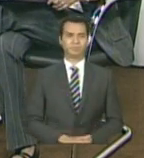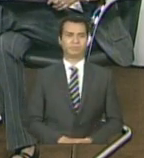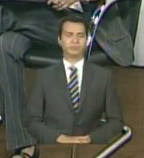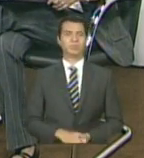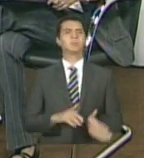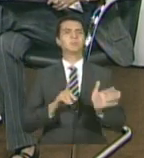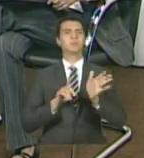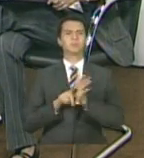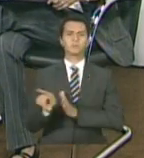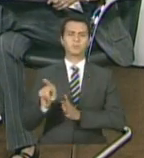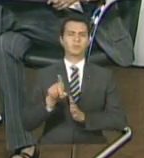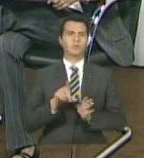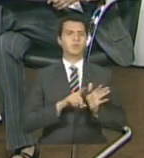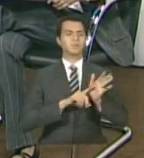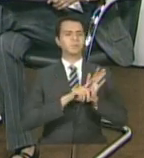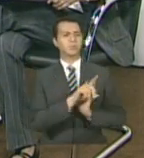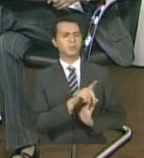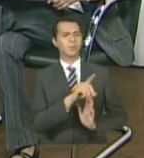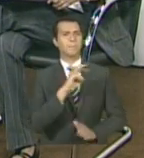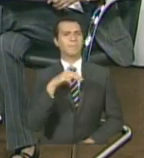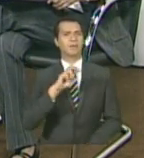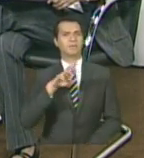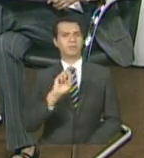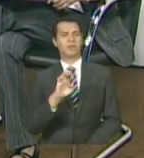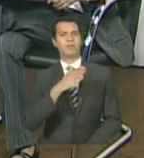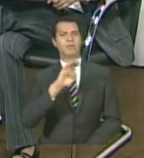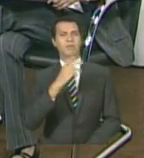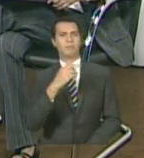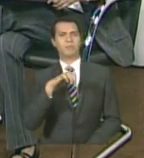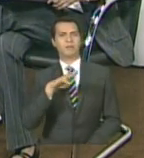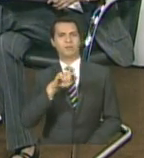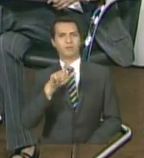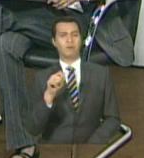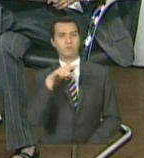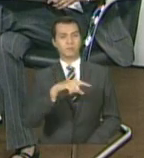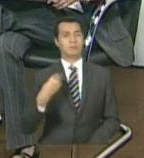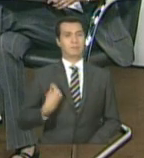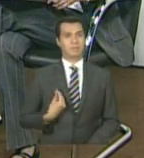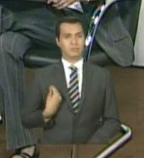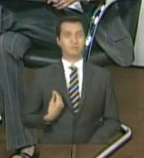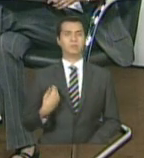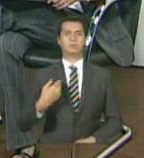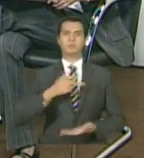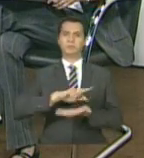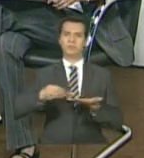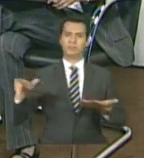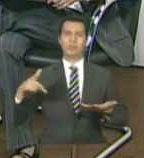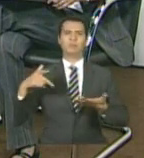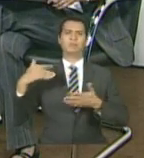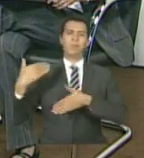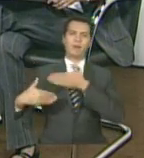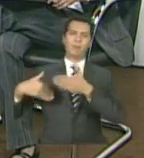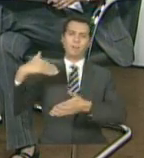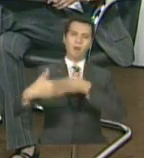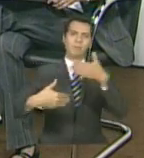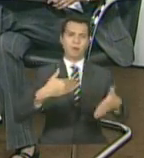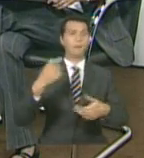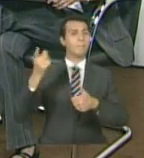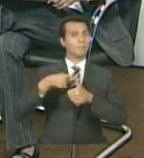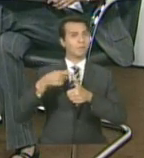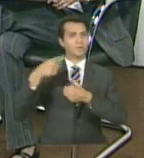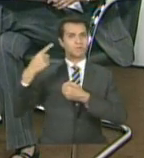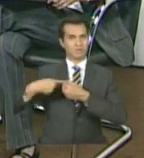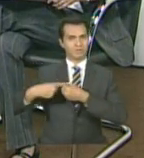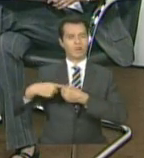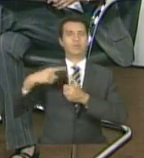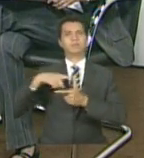Emília, você participou de várias fases, né? Elas tiveram início nas cidades, nas cidades, depois elas foram para os